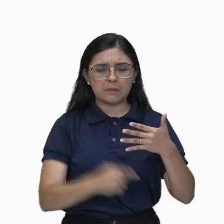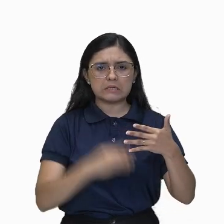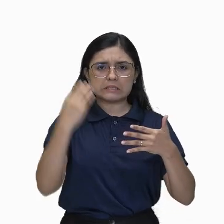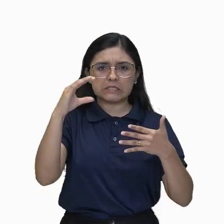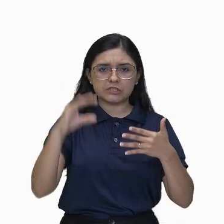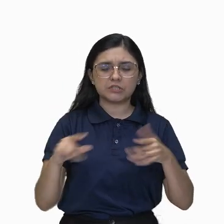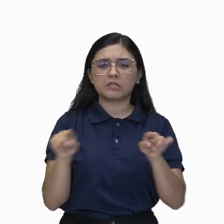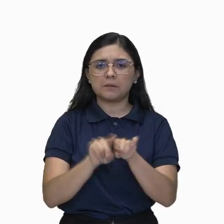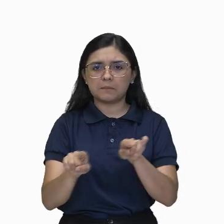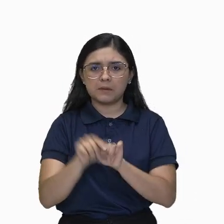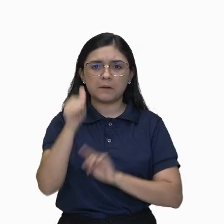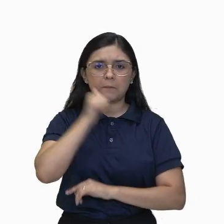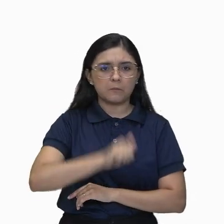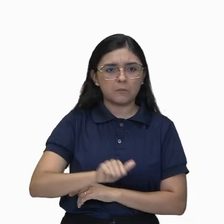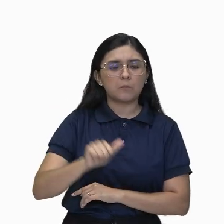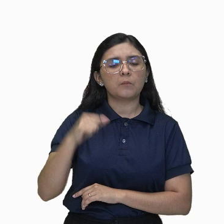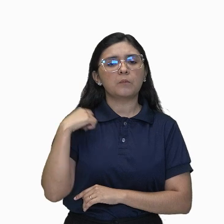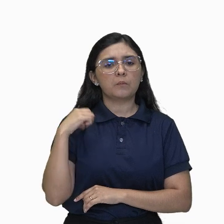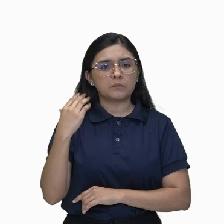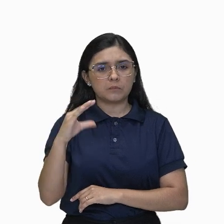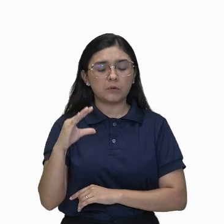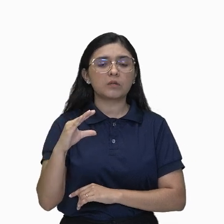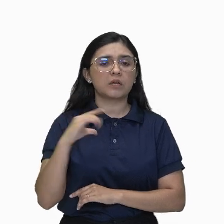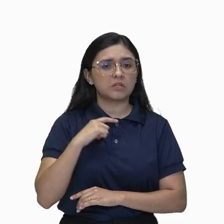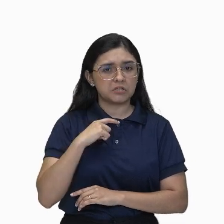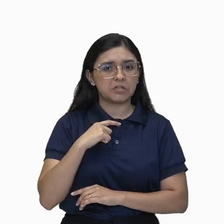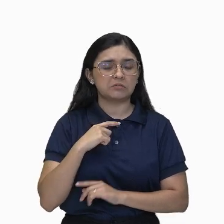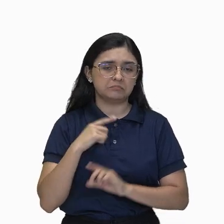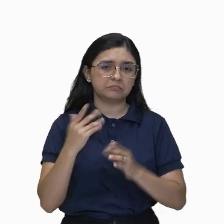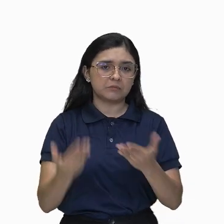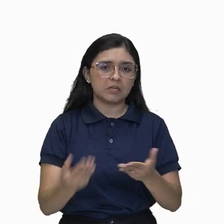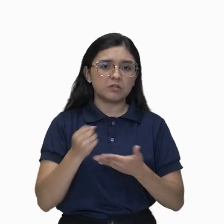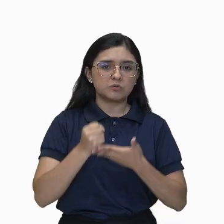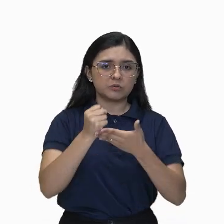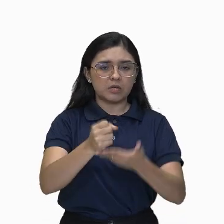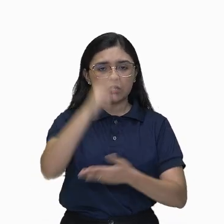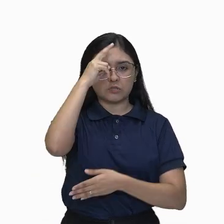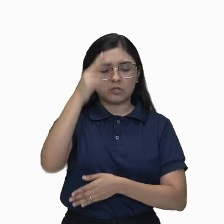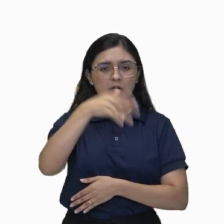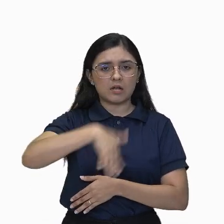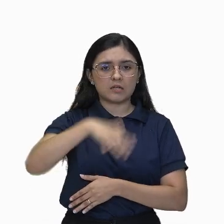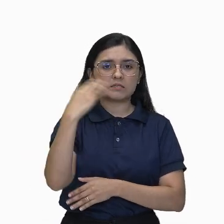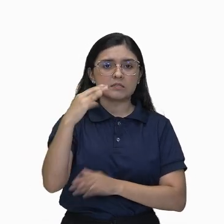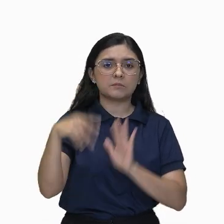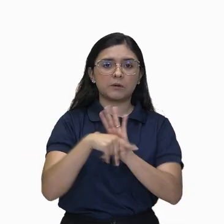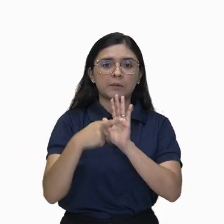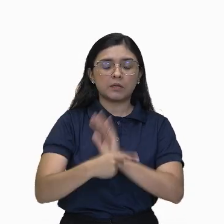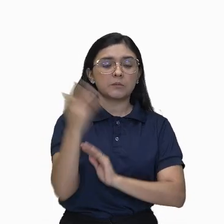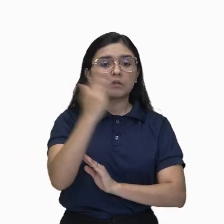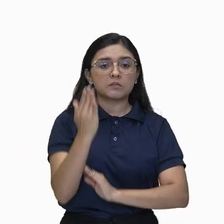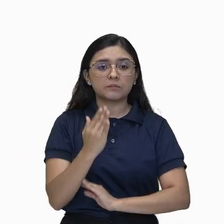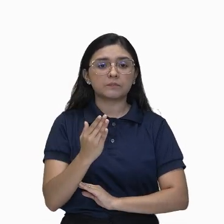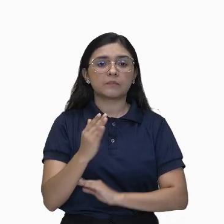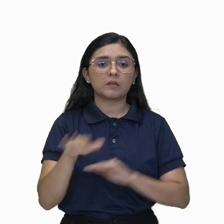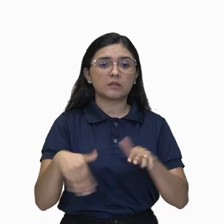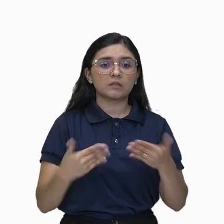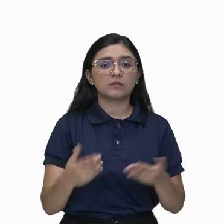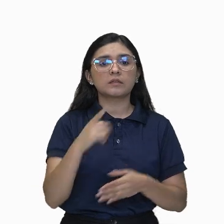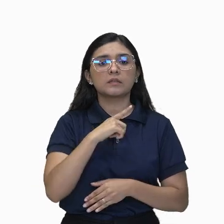as mulheres que fizeram a história e fazem a história na ciência no Brasil, nós temos aí